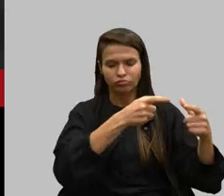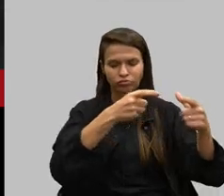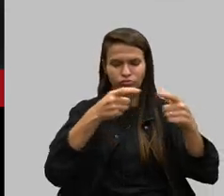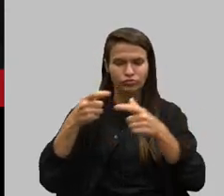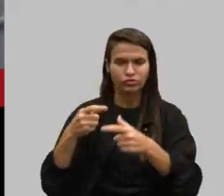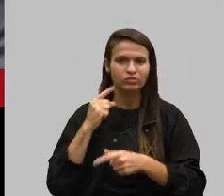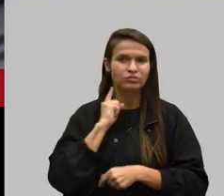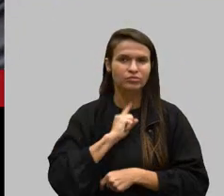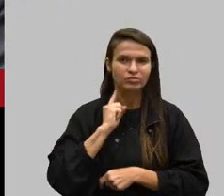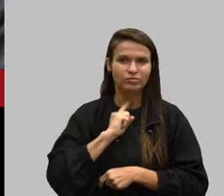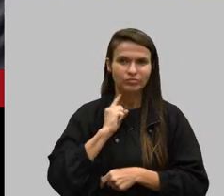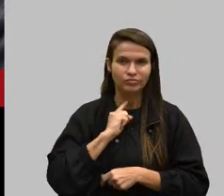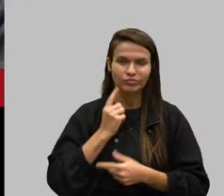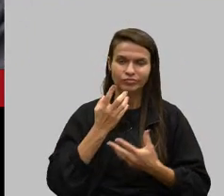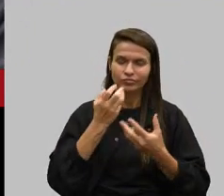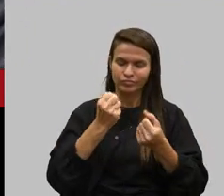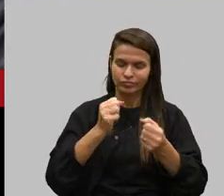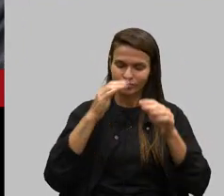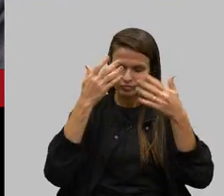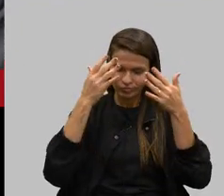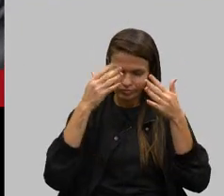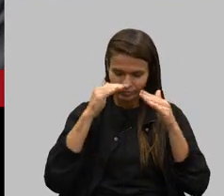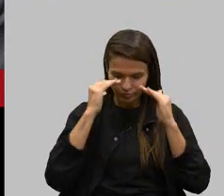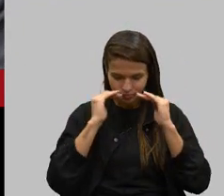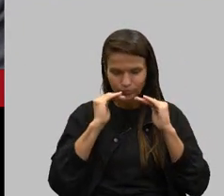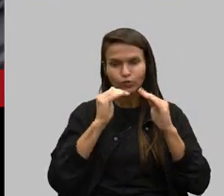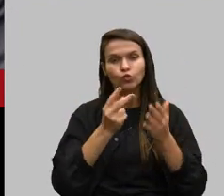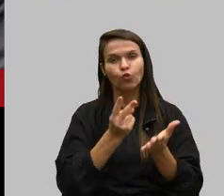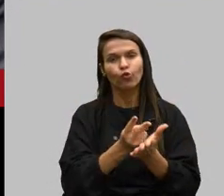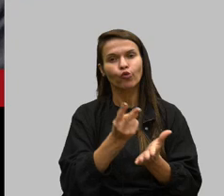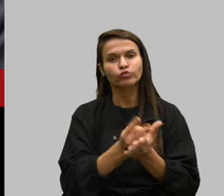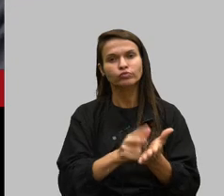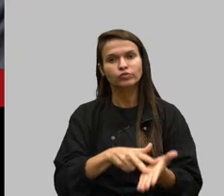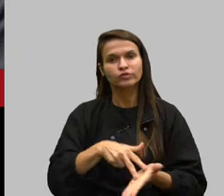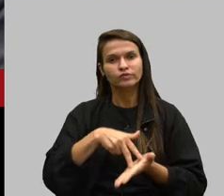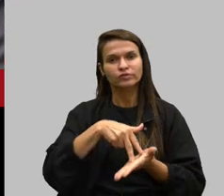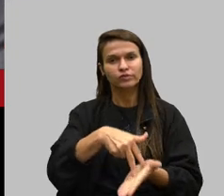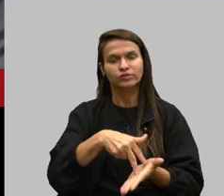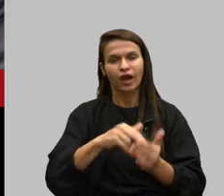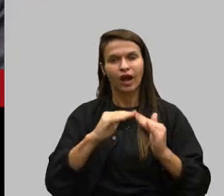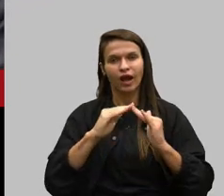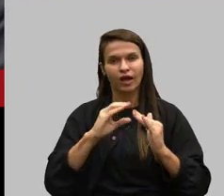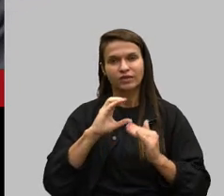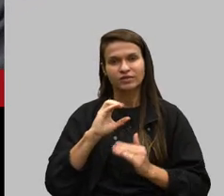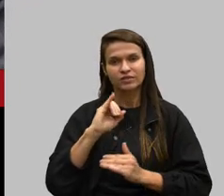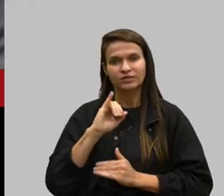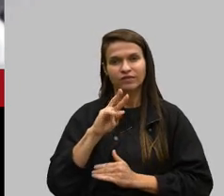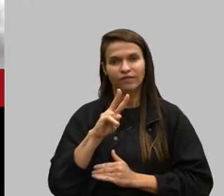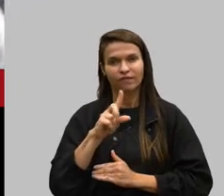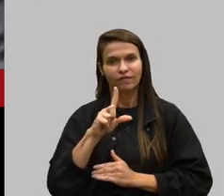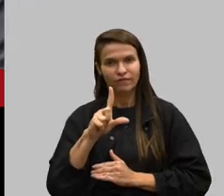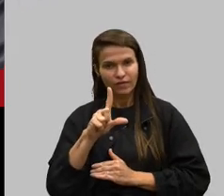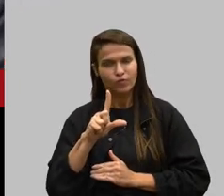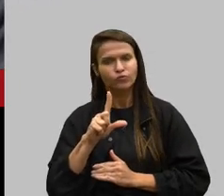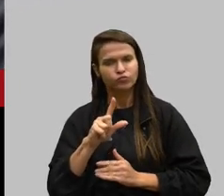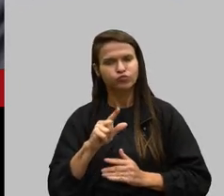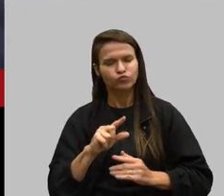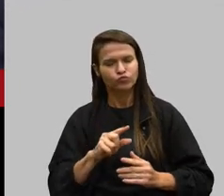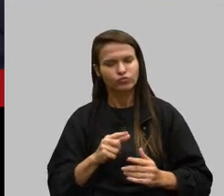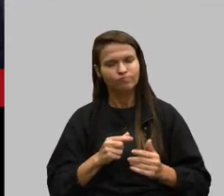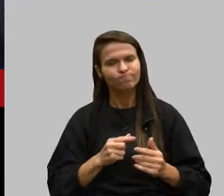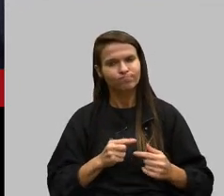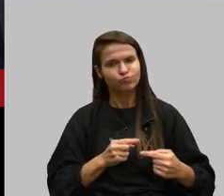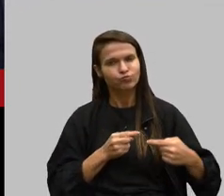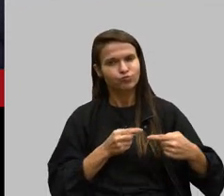então receba a nossa consideração o nosso respeito continue firme ali na Casa Civil com sua determinação com sua experiência de